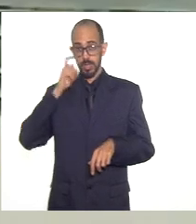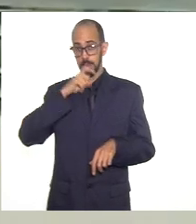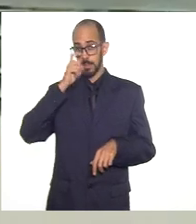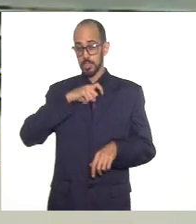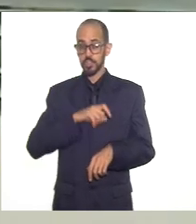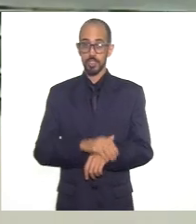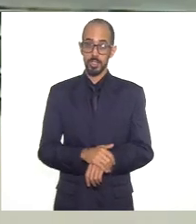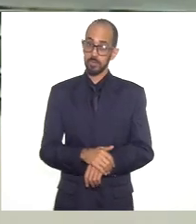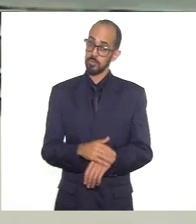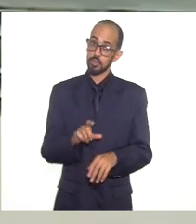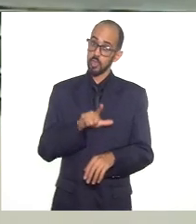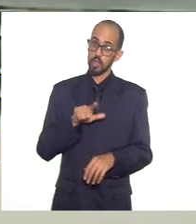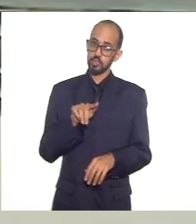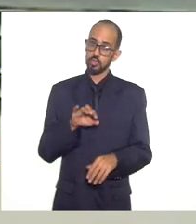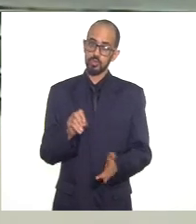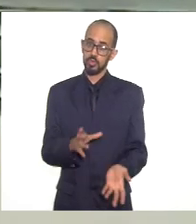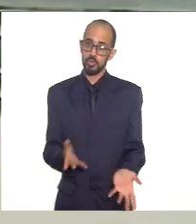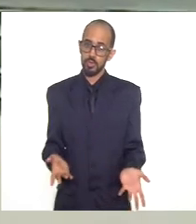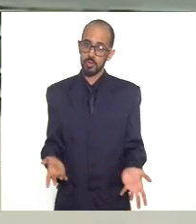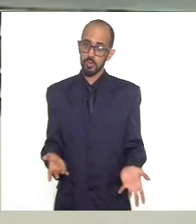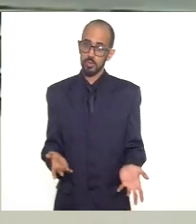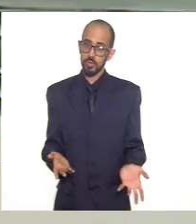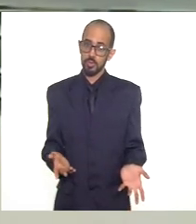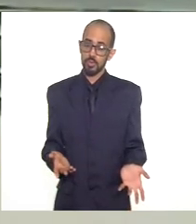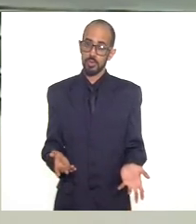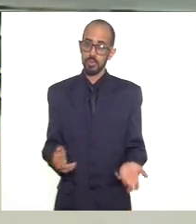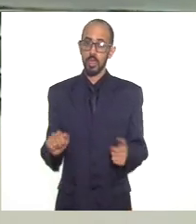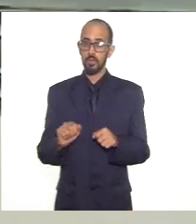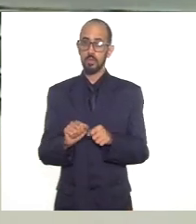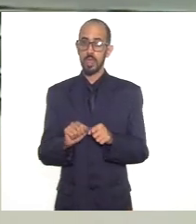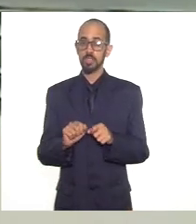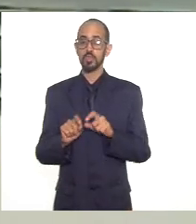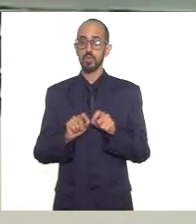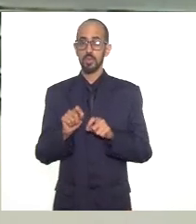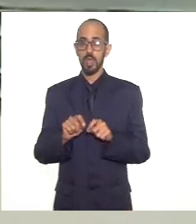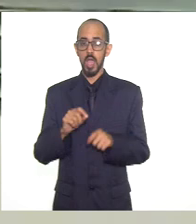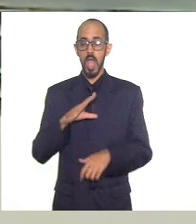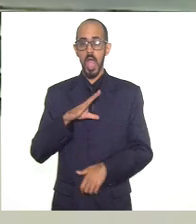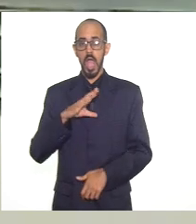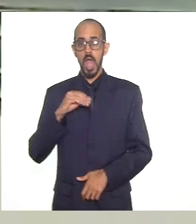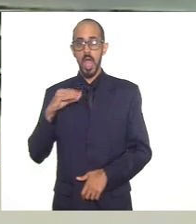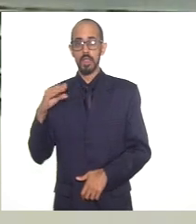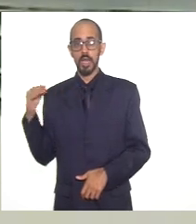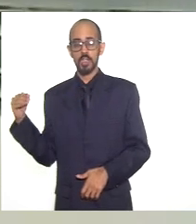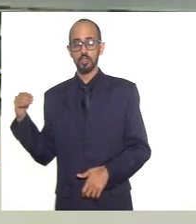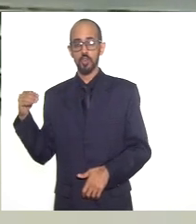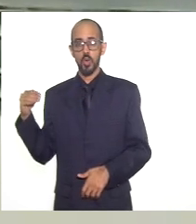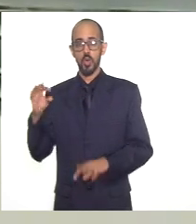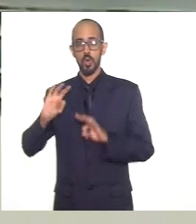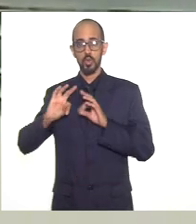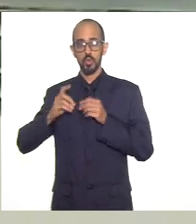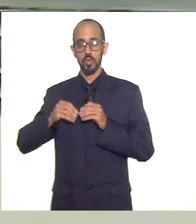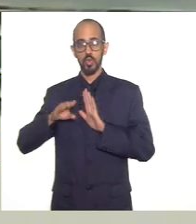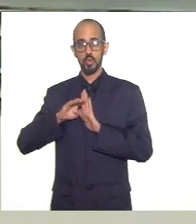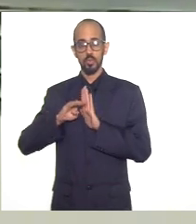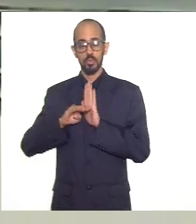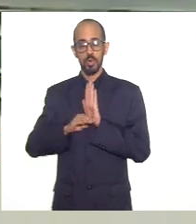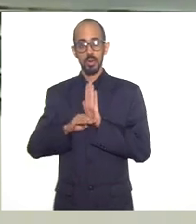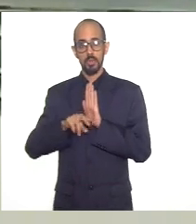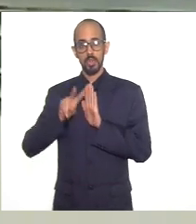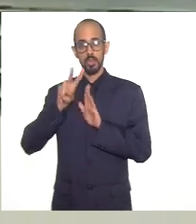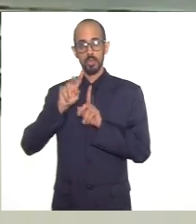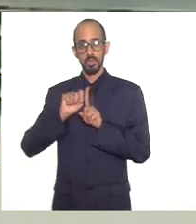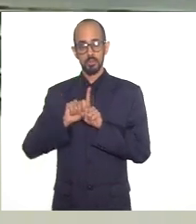deputada Lucinha, e retardou o estabelecimento do programa 2 meses